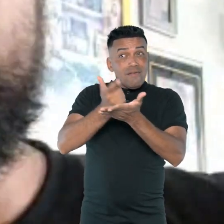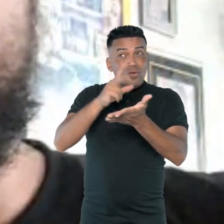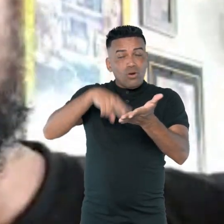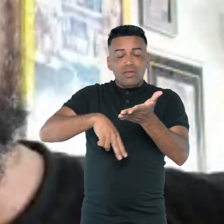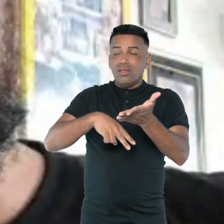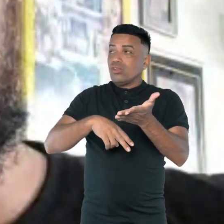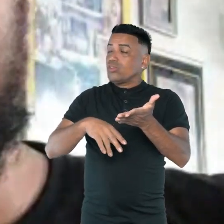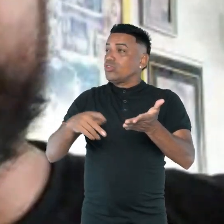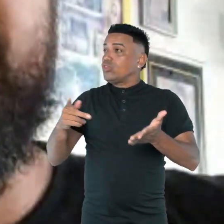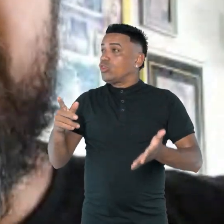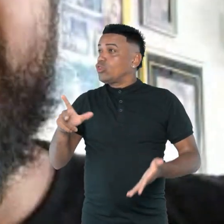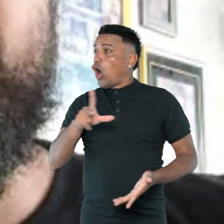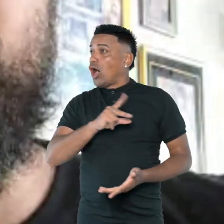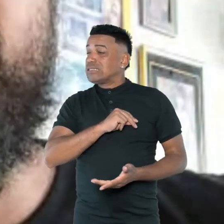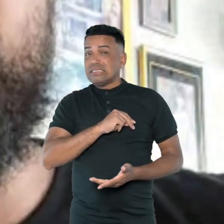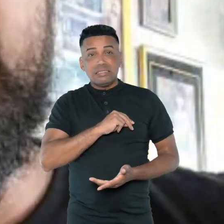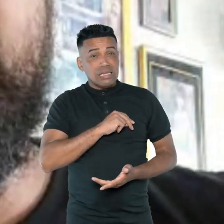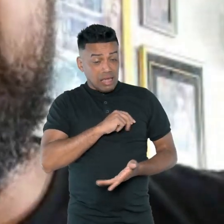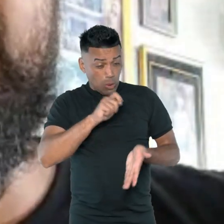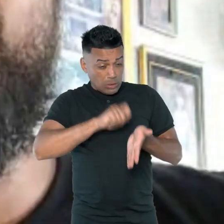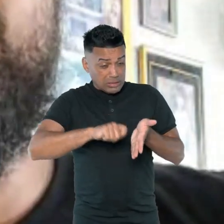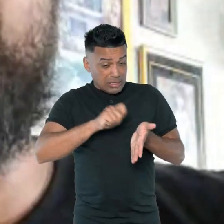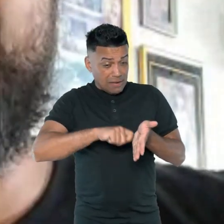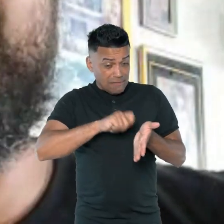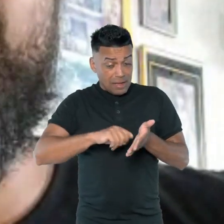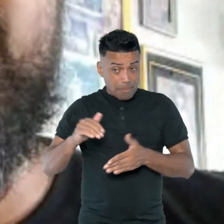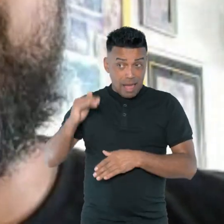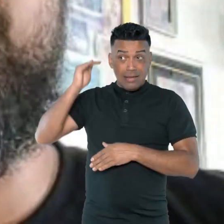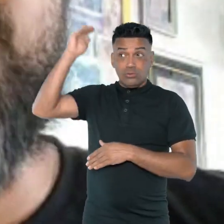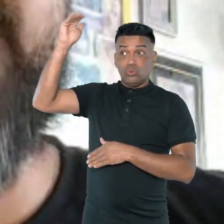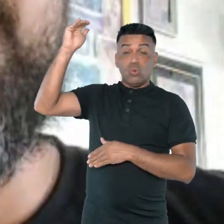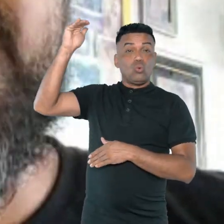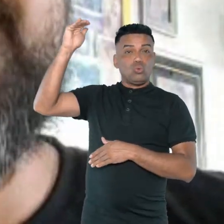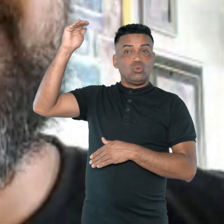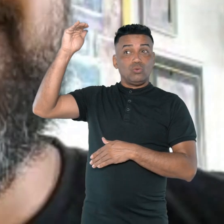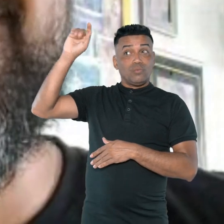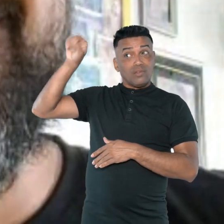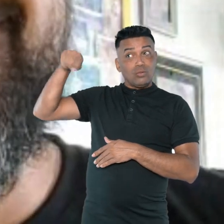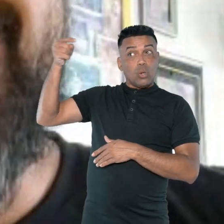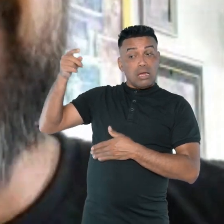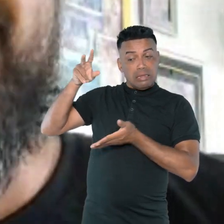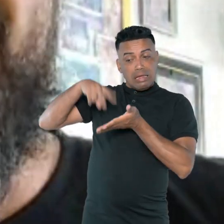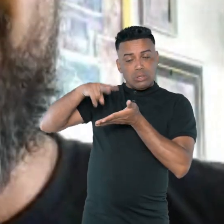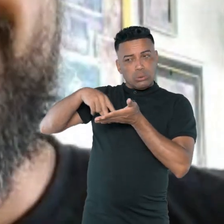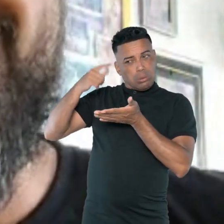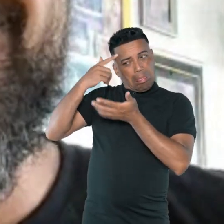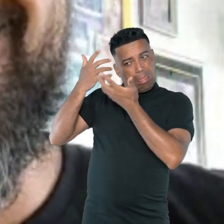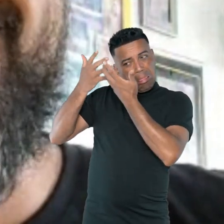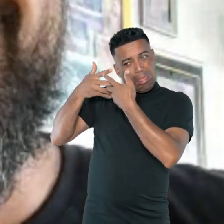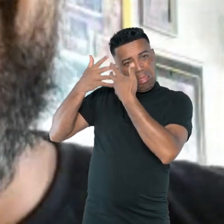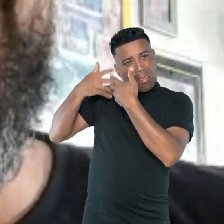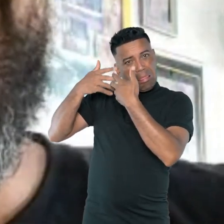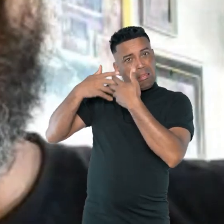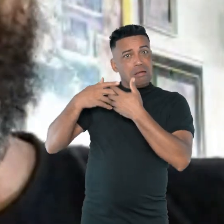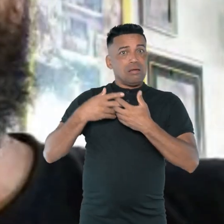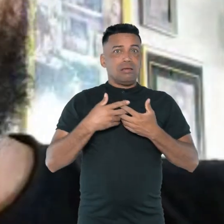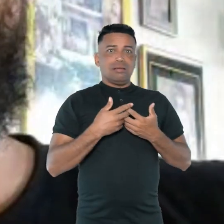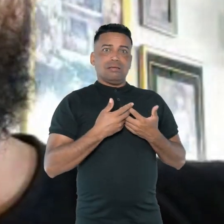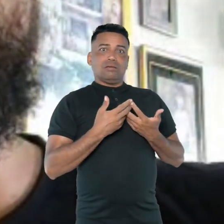que horror, já pensou eu escrever para adulto e lá do outro lado ter um adulto racionalizando assim, dessa forma que eu